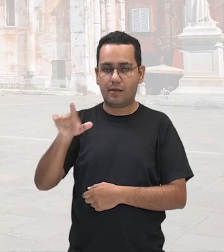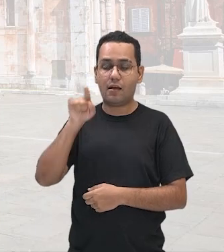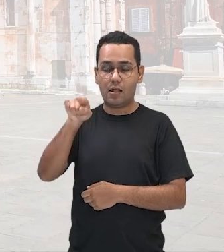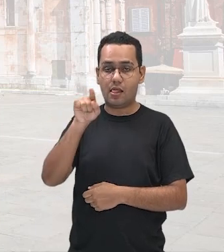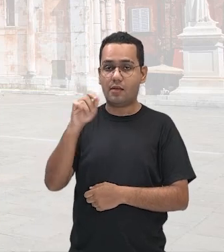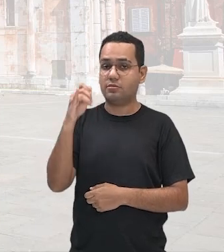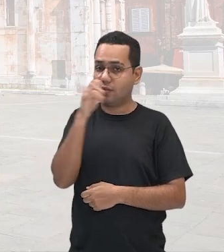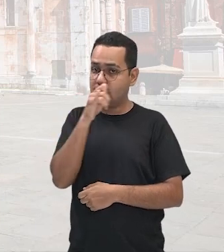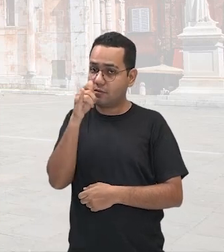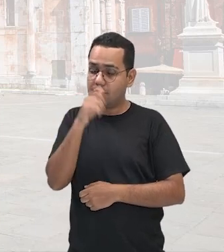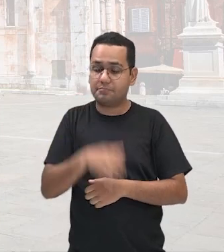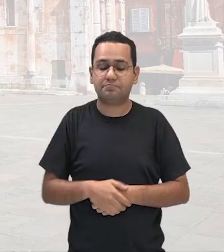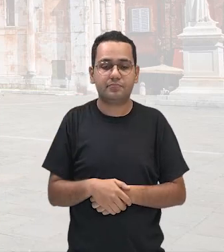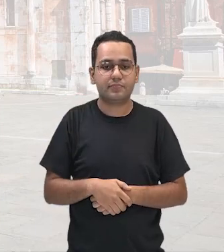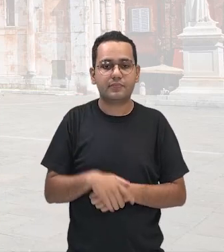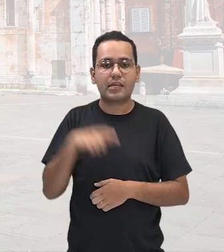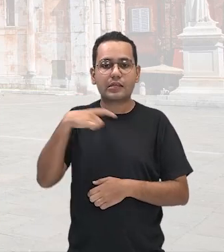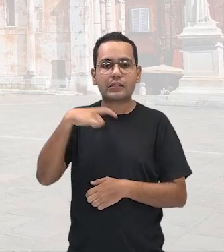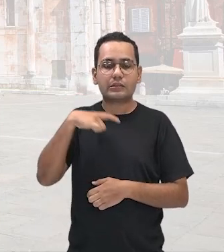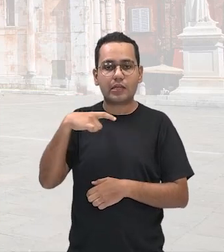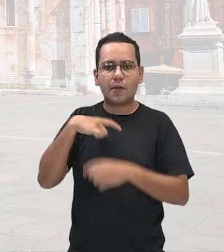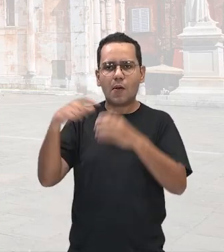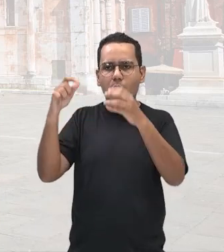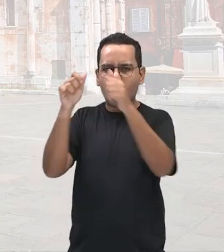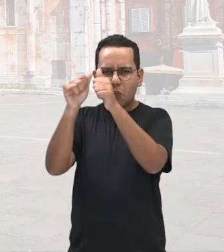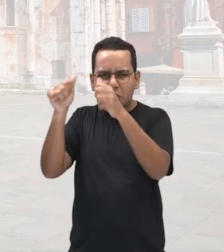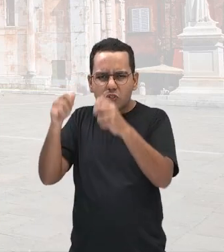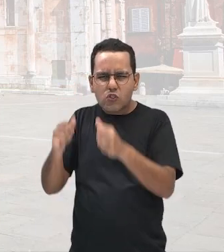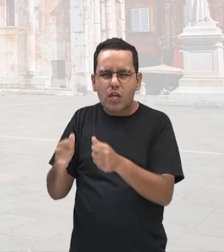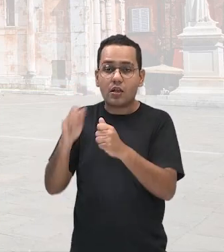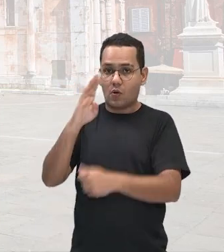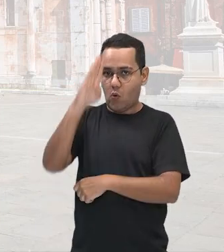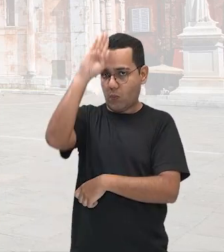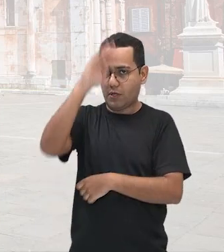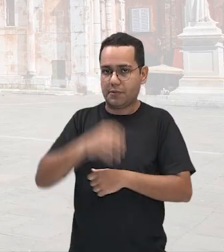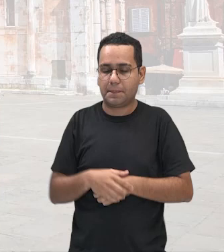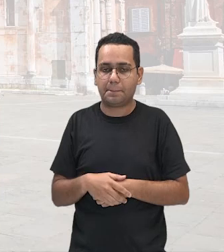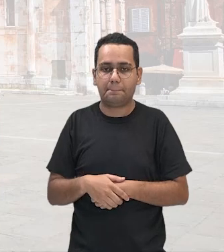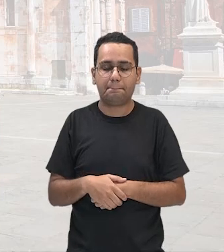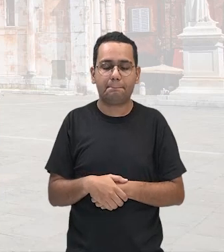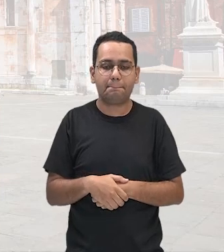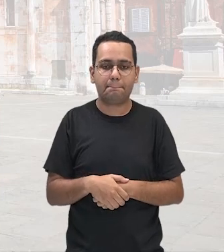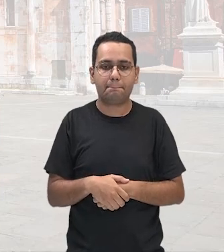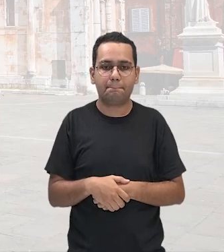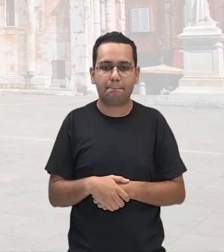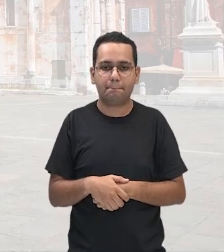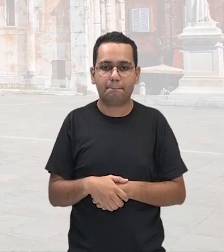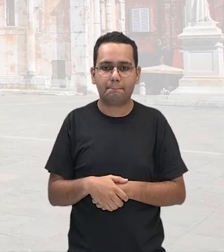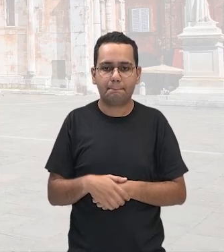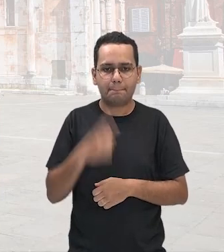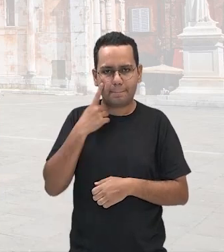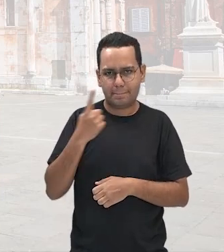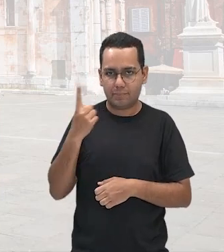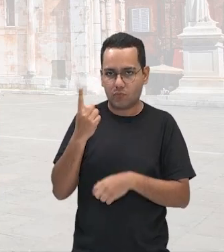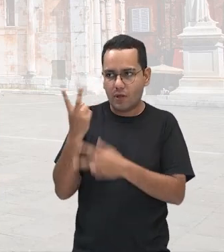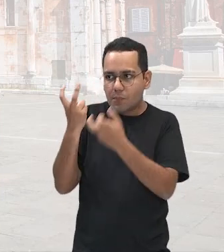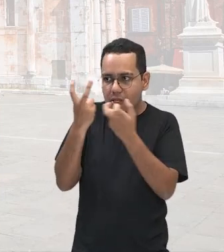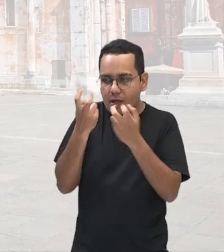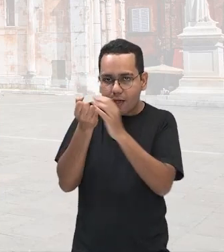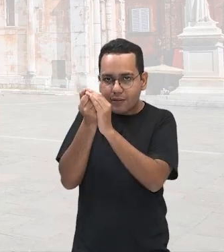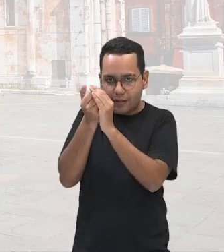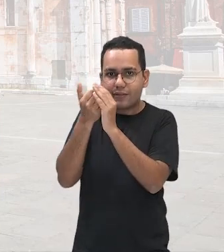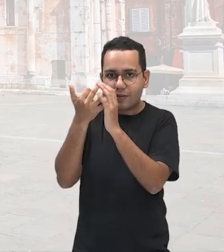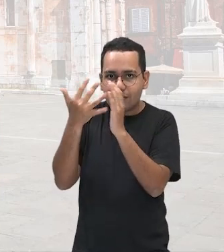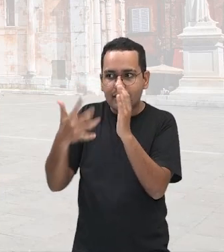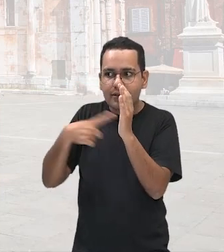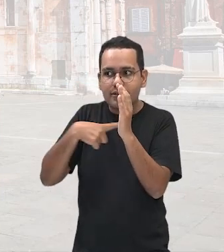românica, tá? Então, olha que imagem bonita nós estamos vendo. Percebam, então, aí as características, então, que começam